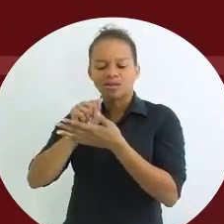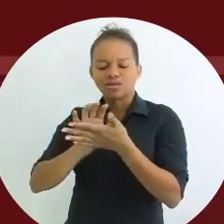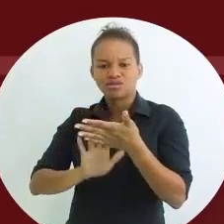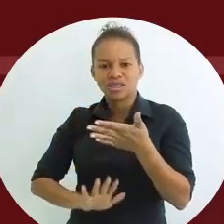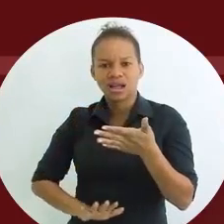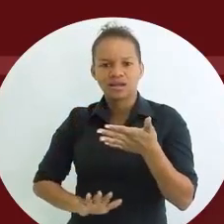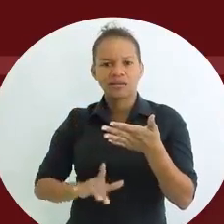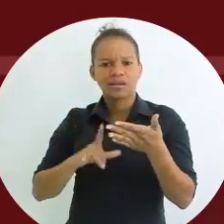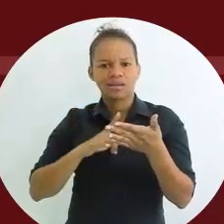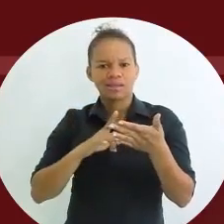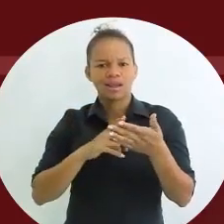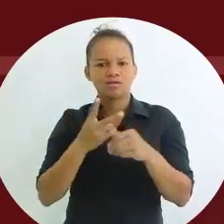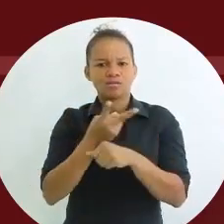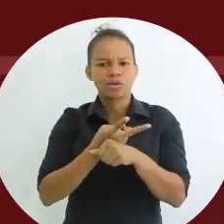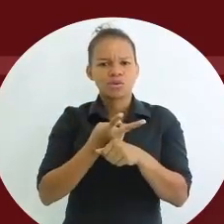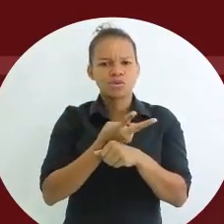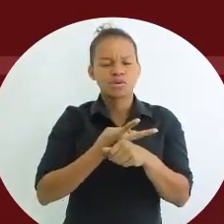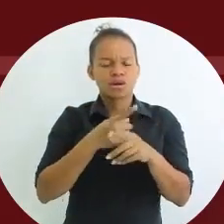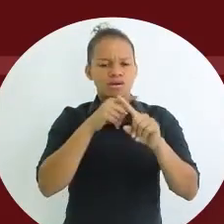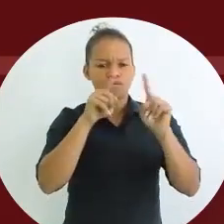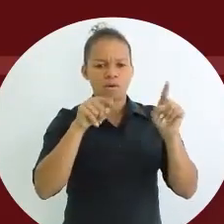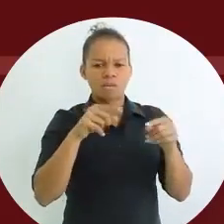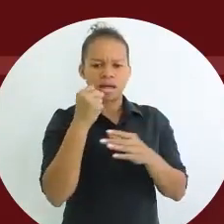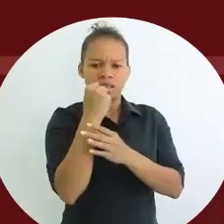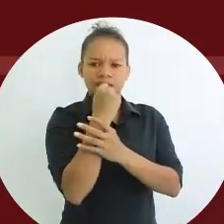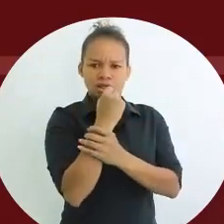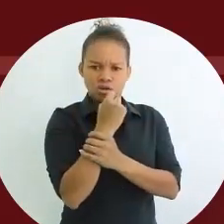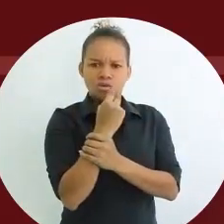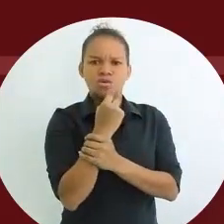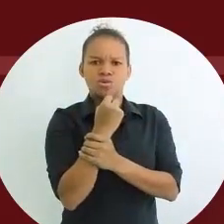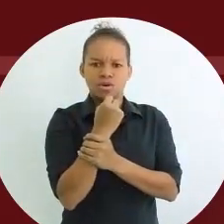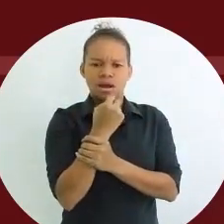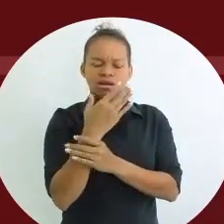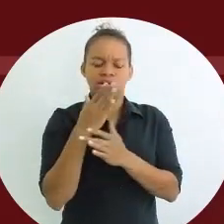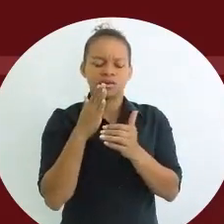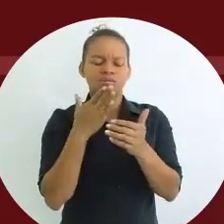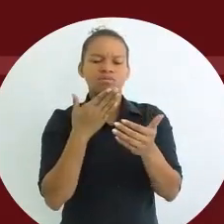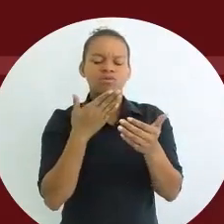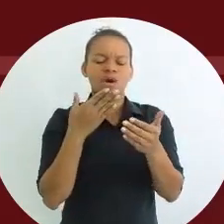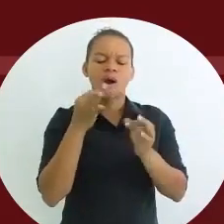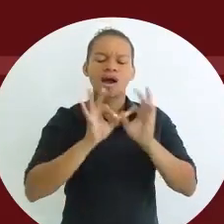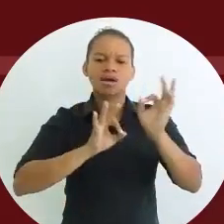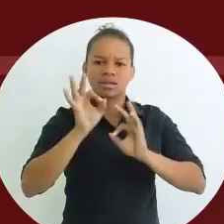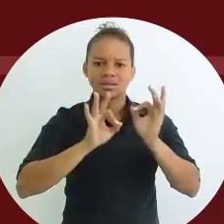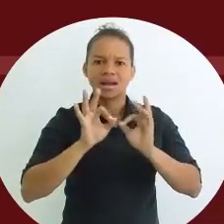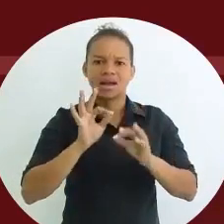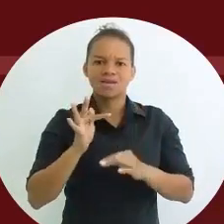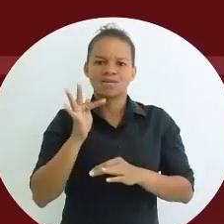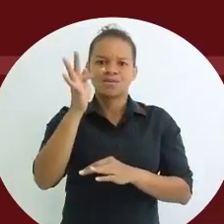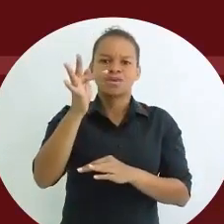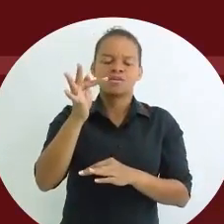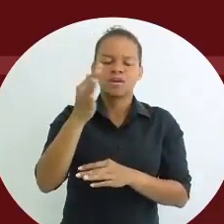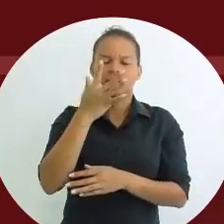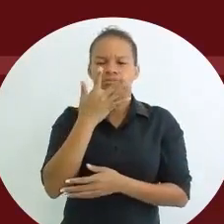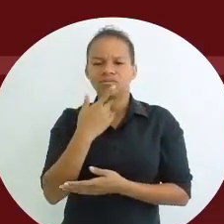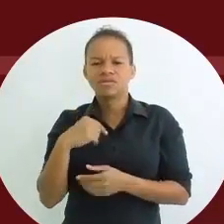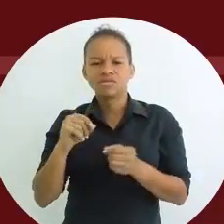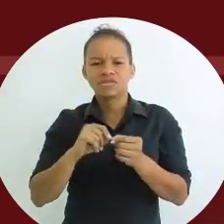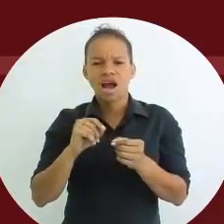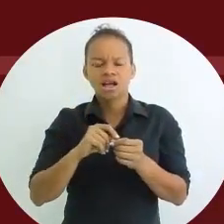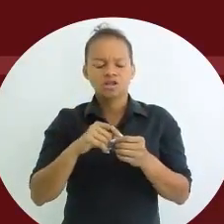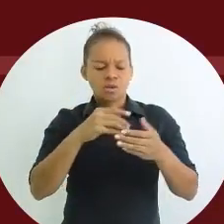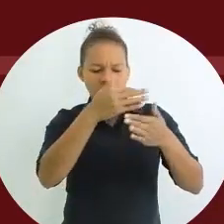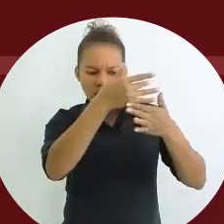atividade, buscando a forma mais segura de conduzi-la e, consequentemente, fazem